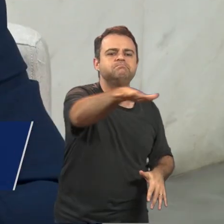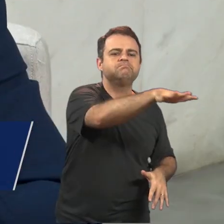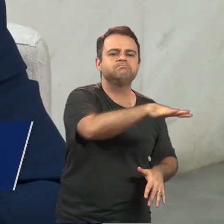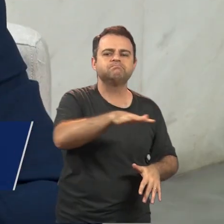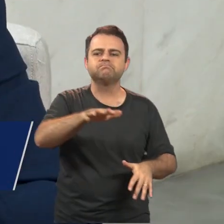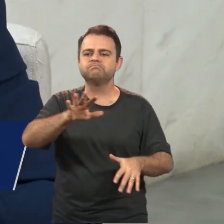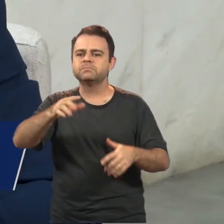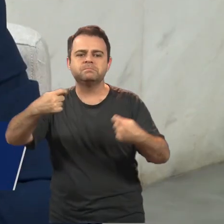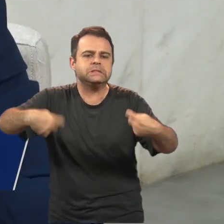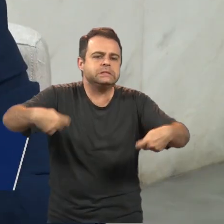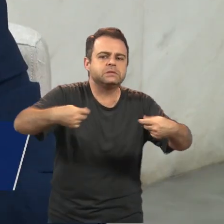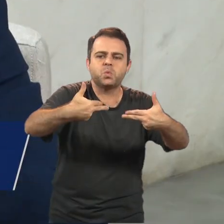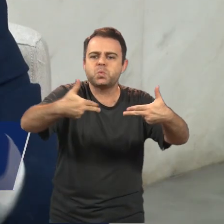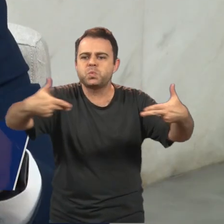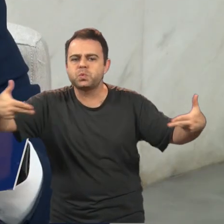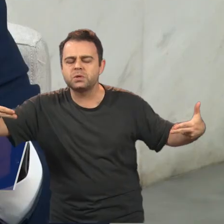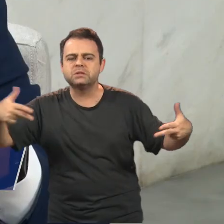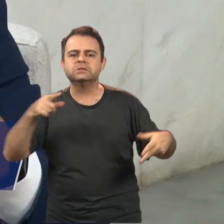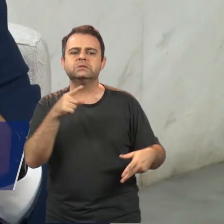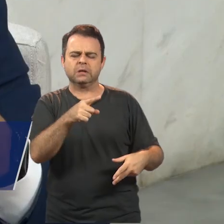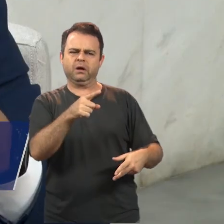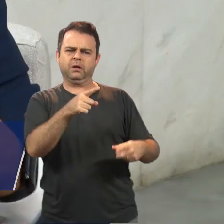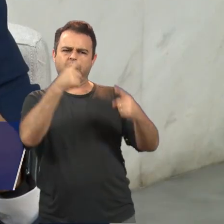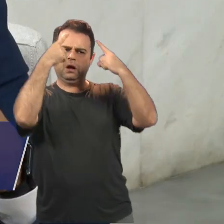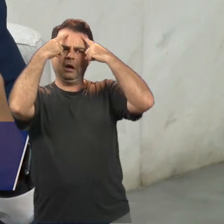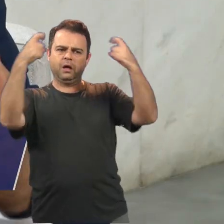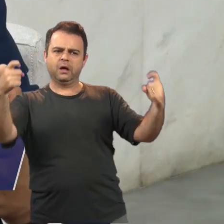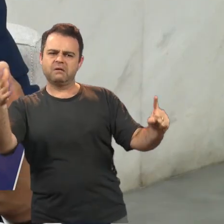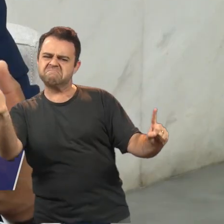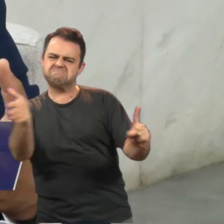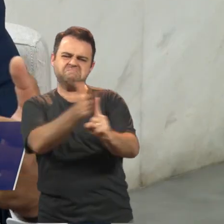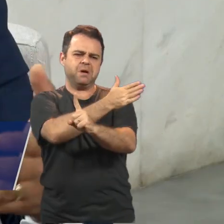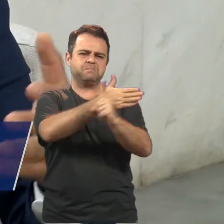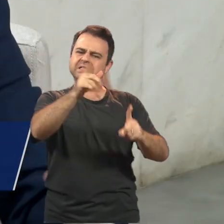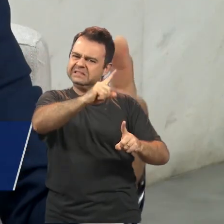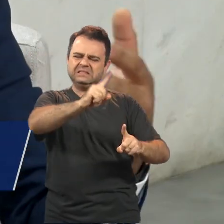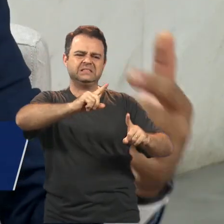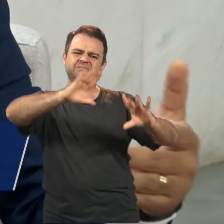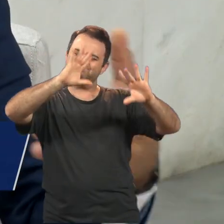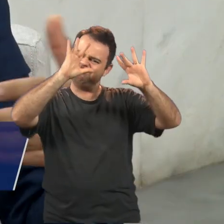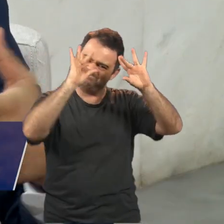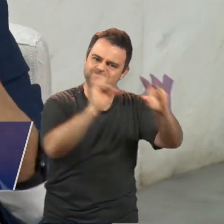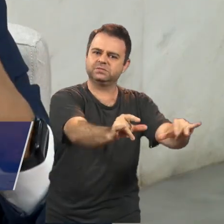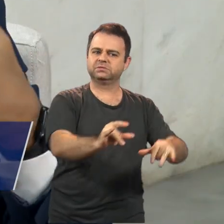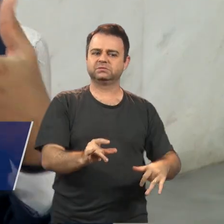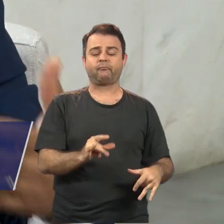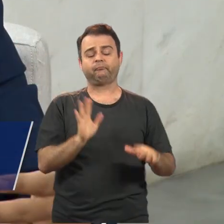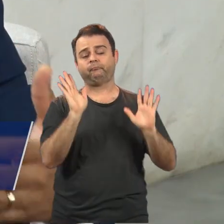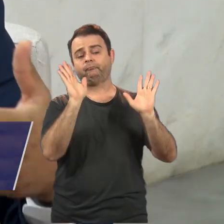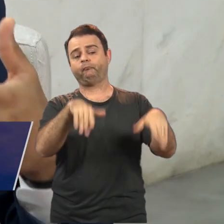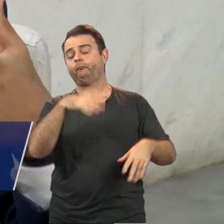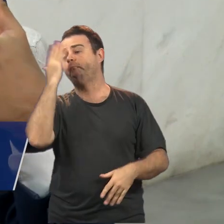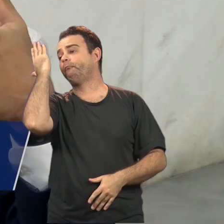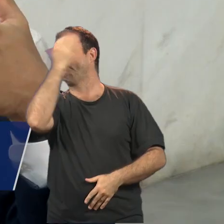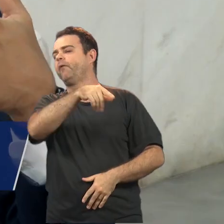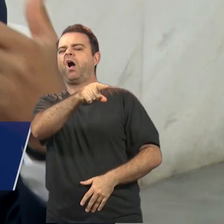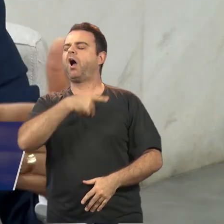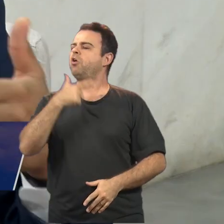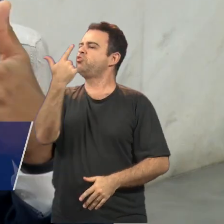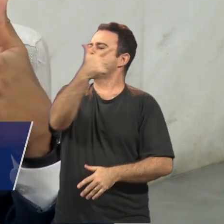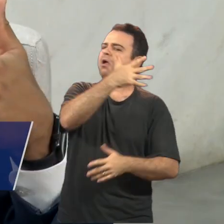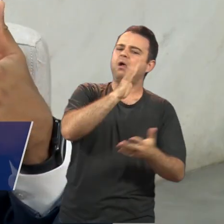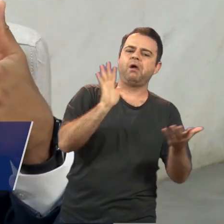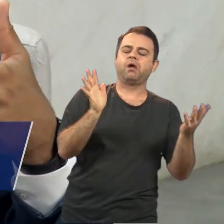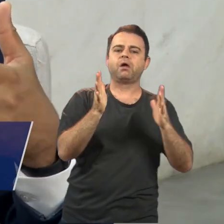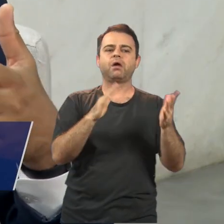que nós precisamos combater de frente. Não adianta você tampar os olhos e fingir que não existe a violência contra a